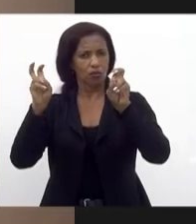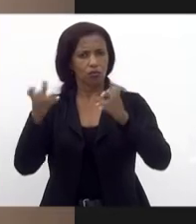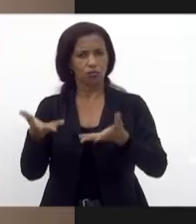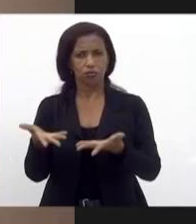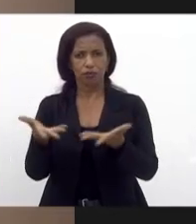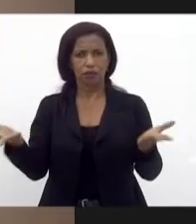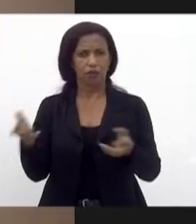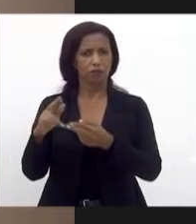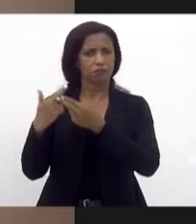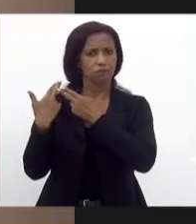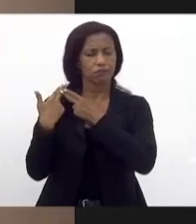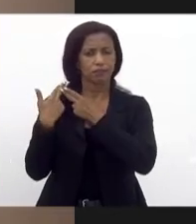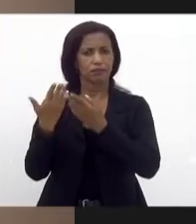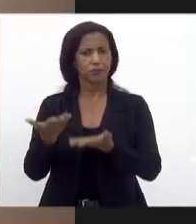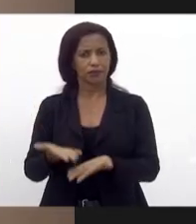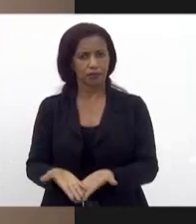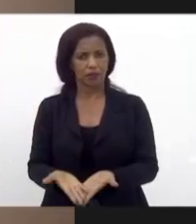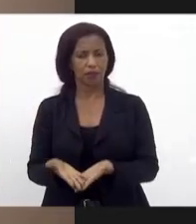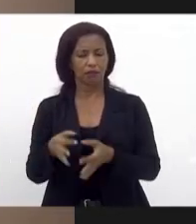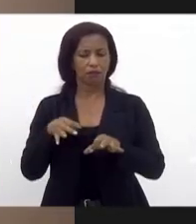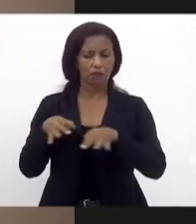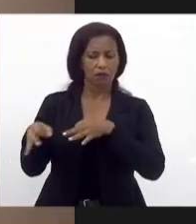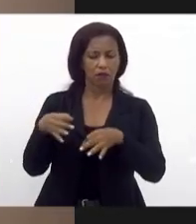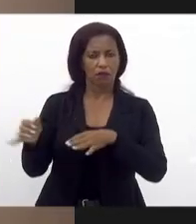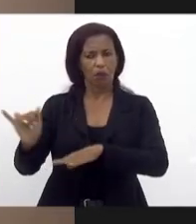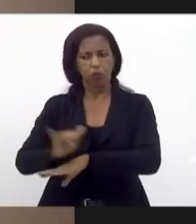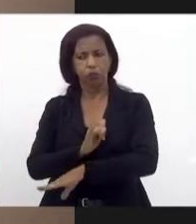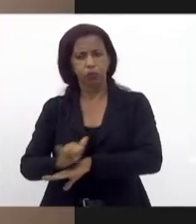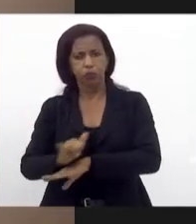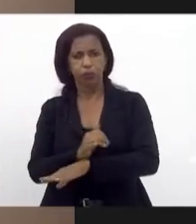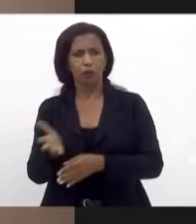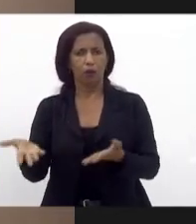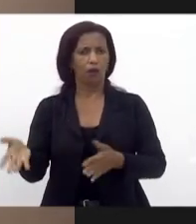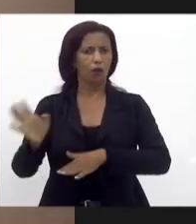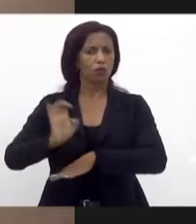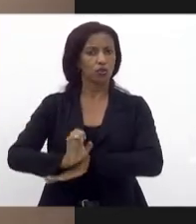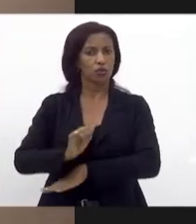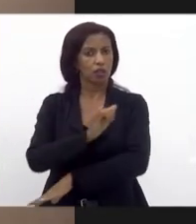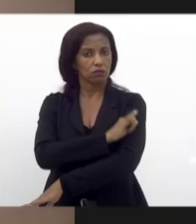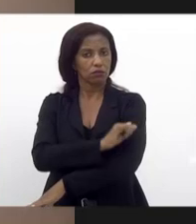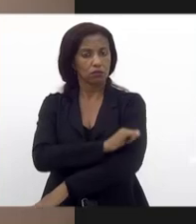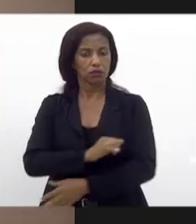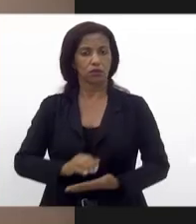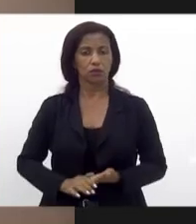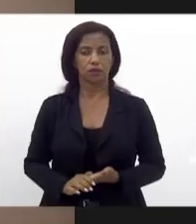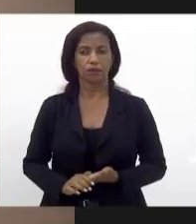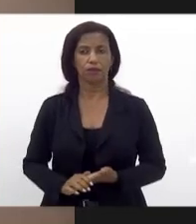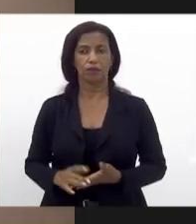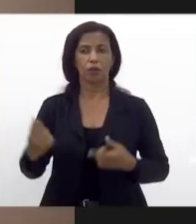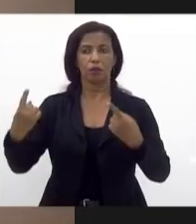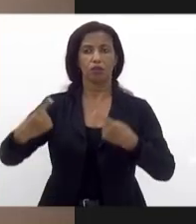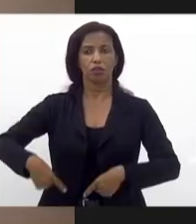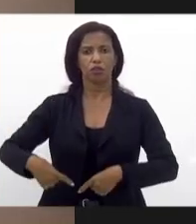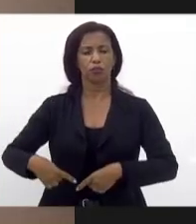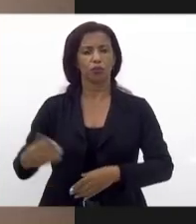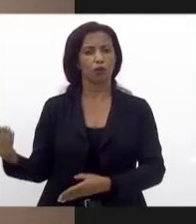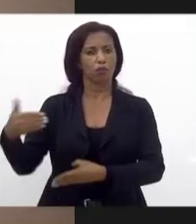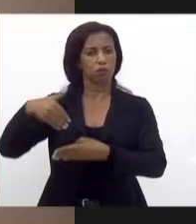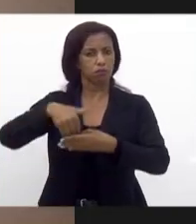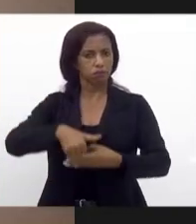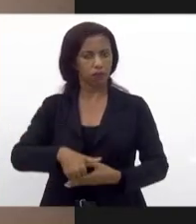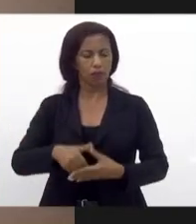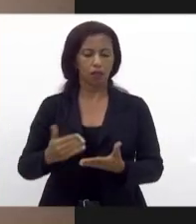dessa responsabilidade que é, do tamanho estratégico que é para o Estado de Rio de Janeiro numa disputa eleitoral. Então,